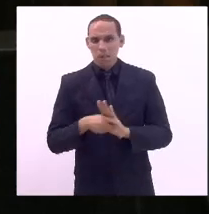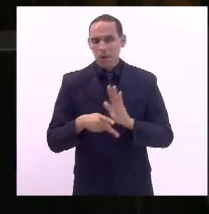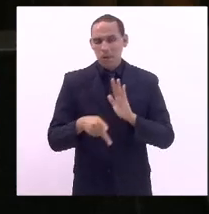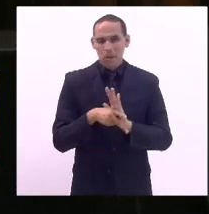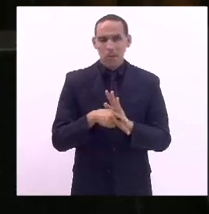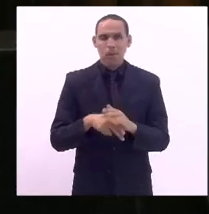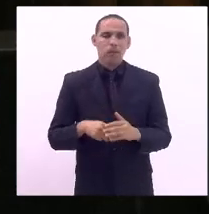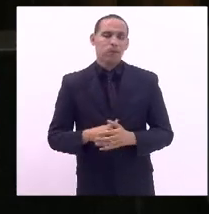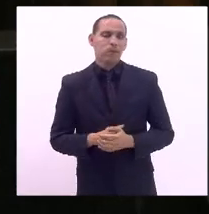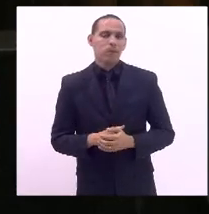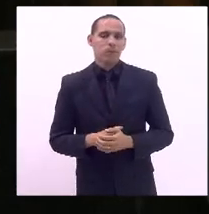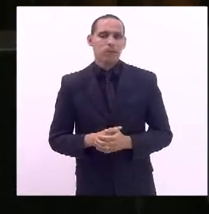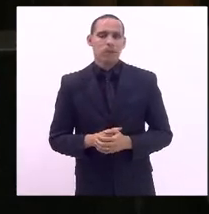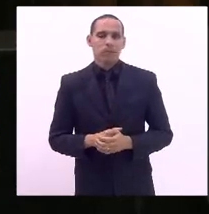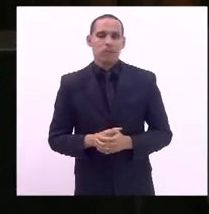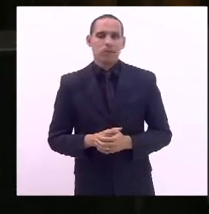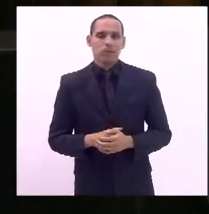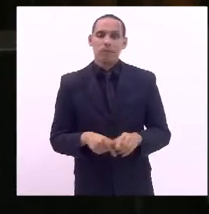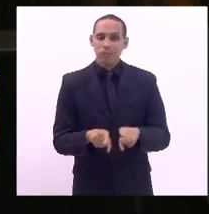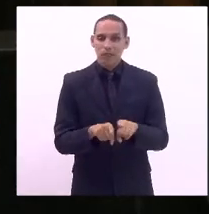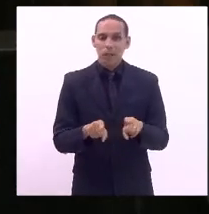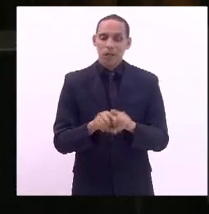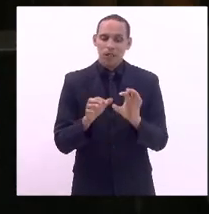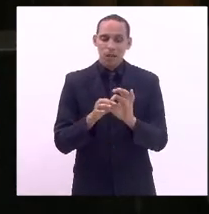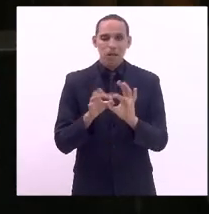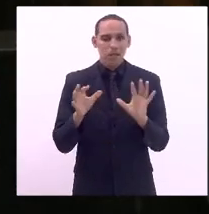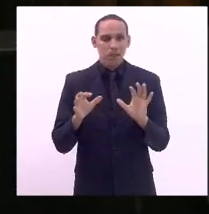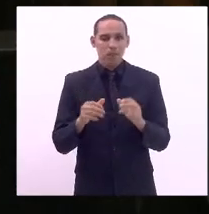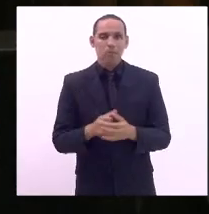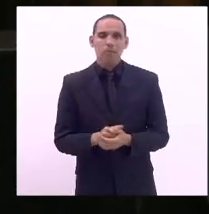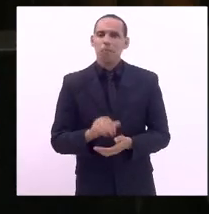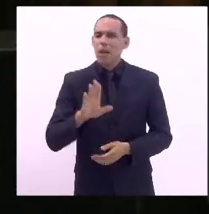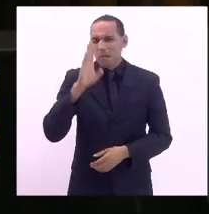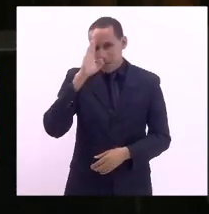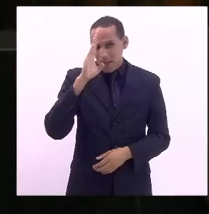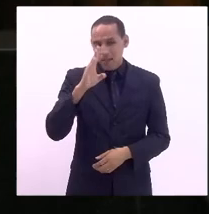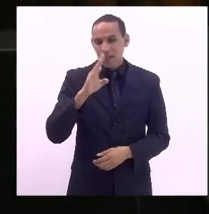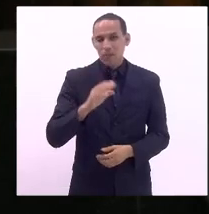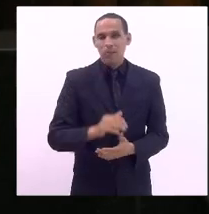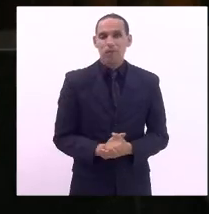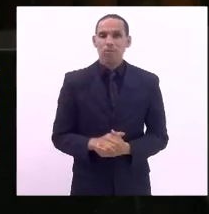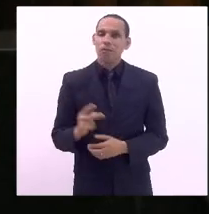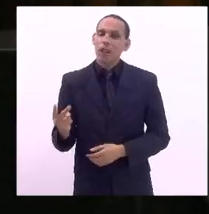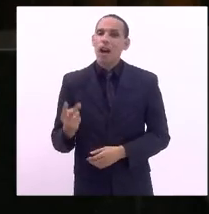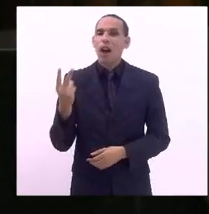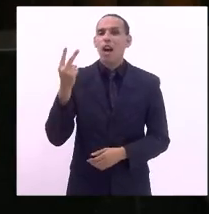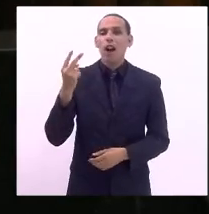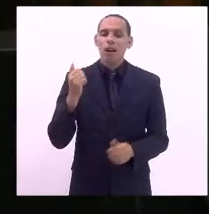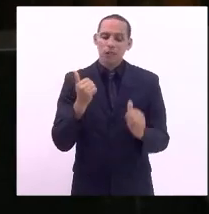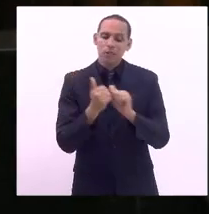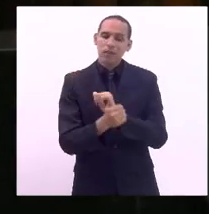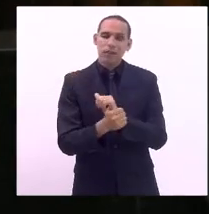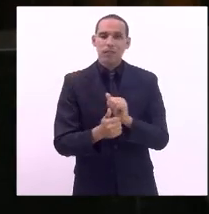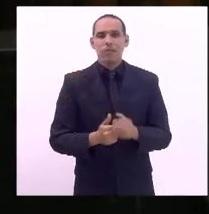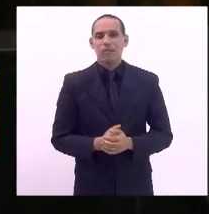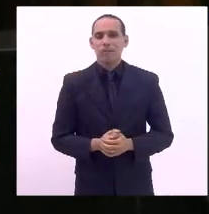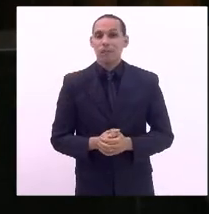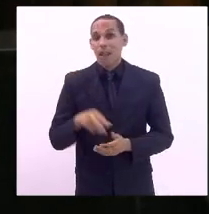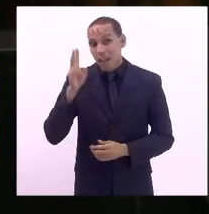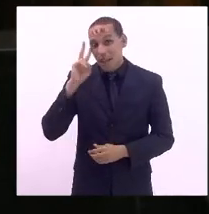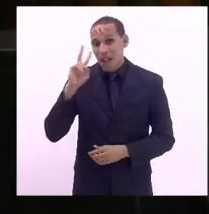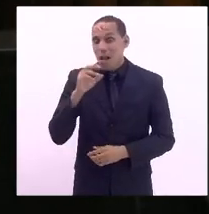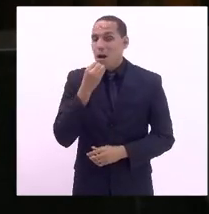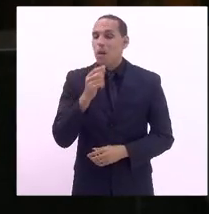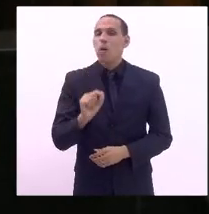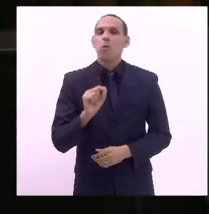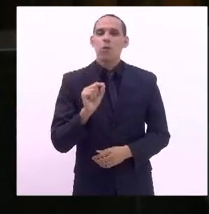propriedade e do direito à liberdade. Mas, principalmente, valorização do esporte. E é bom lembrar